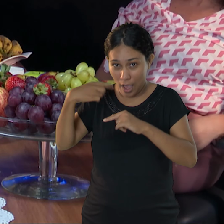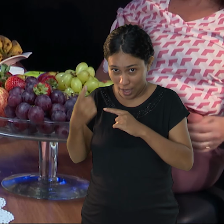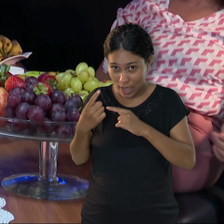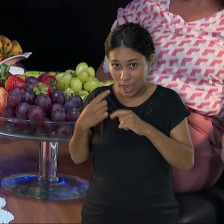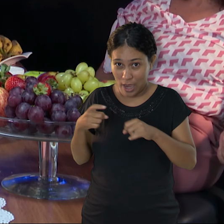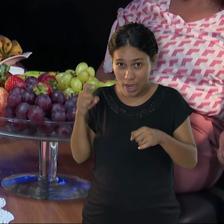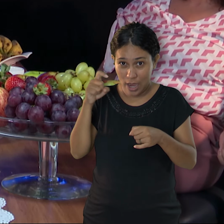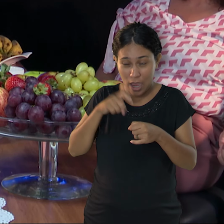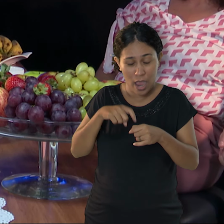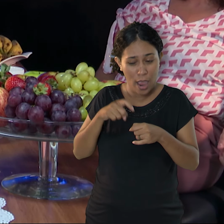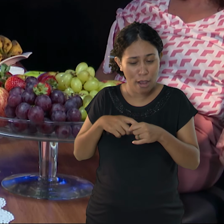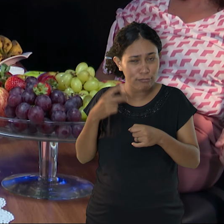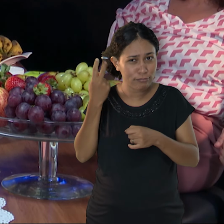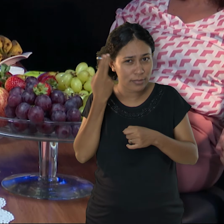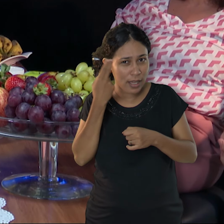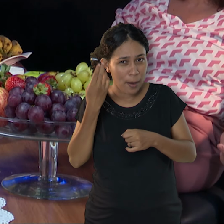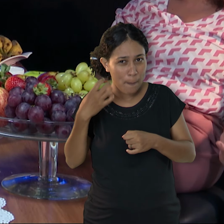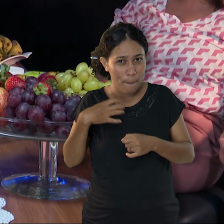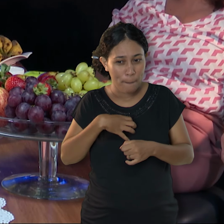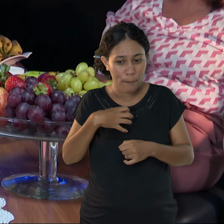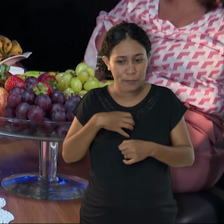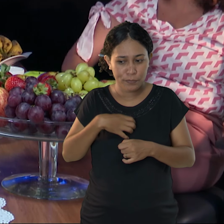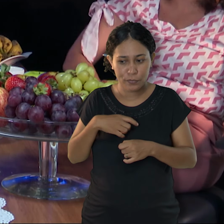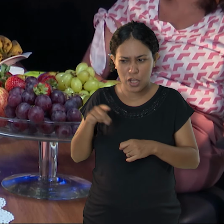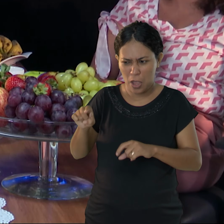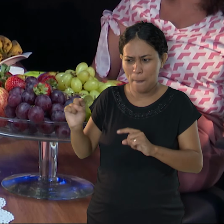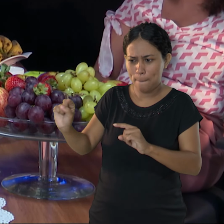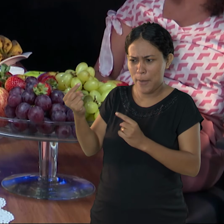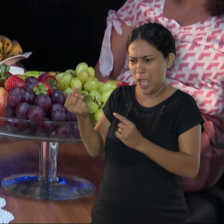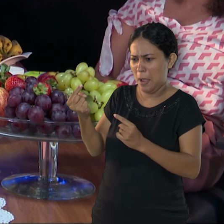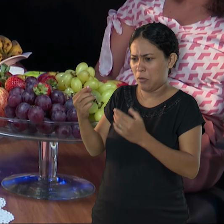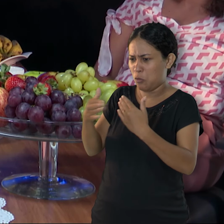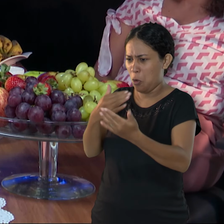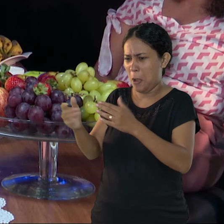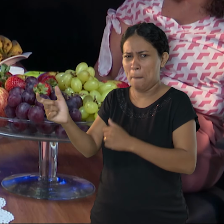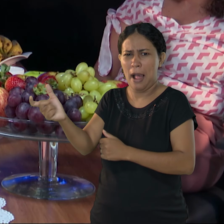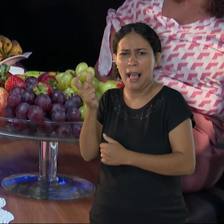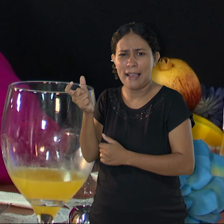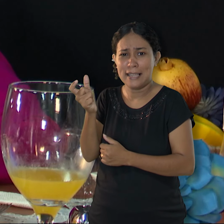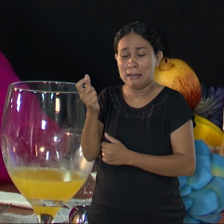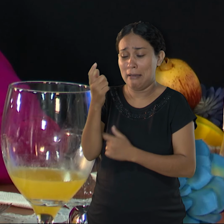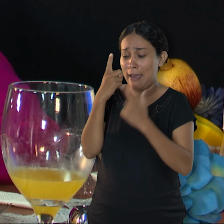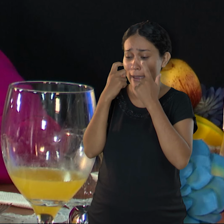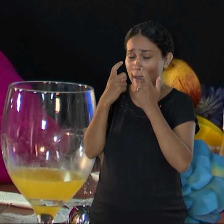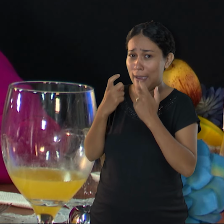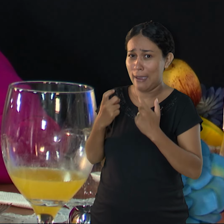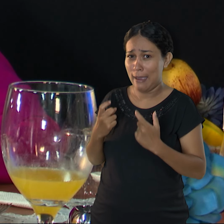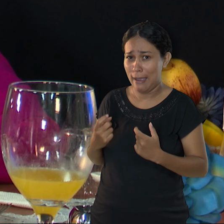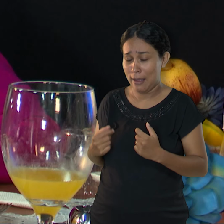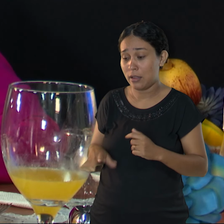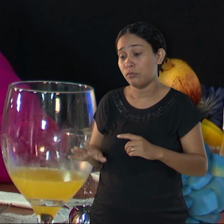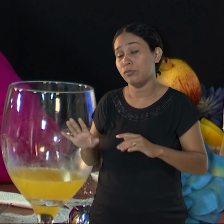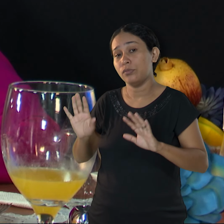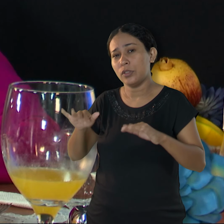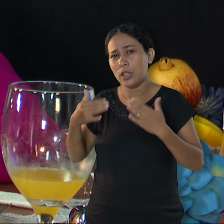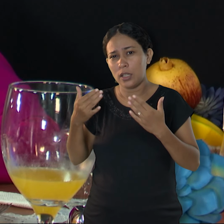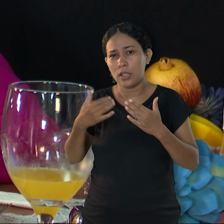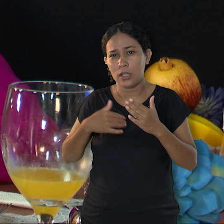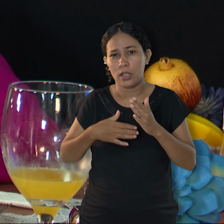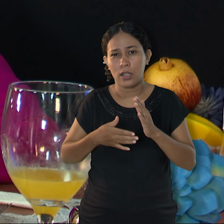Na SG, se fizesse assim, pra mim eu já chorava. Tá? Foi só no anterior, assim, que eu precisei ficar um pouco mais